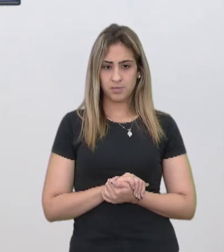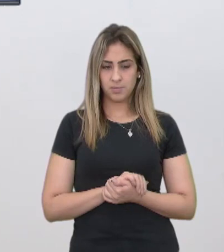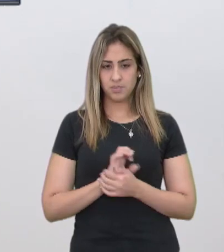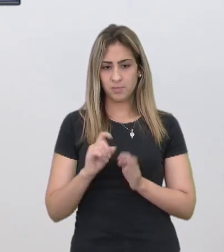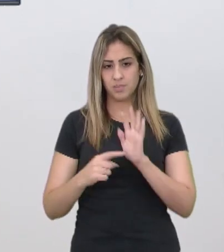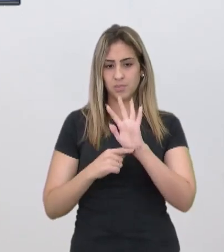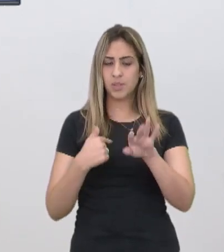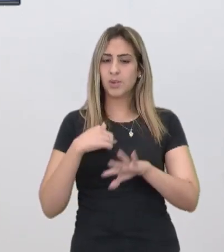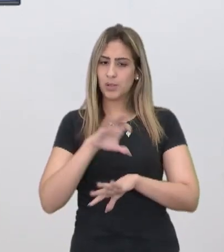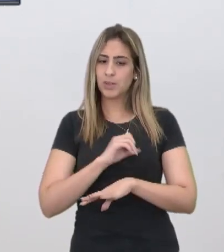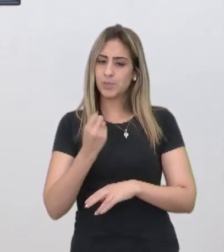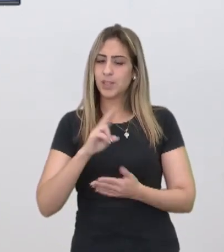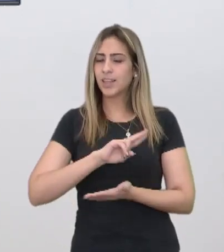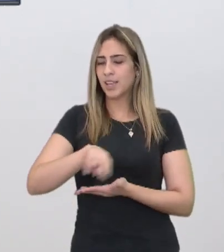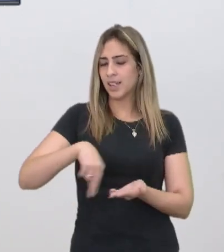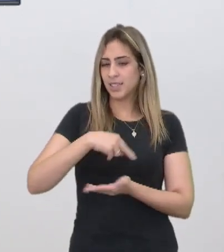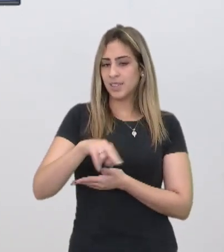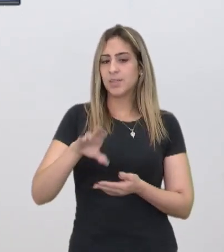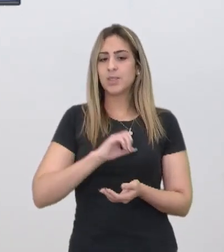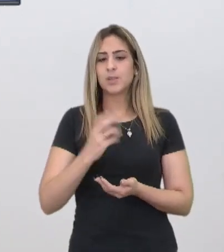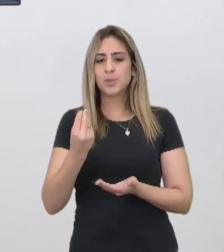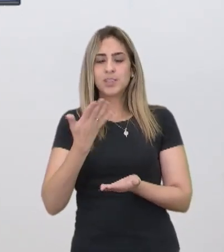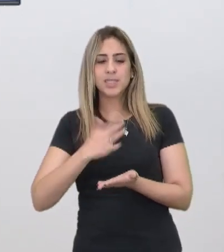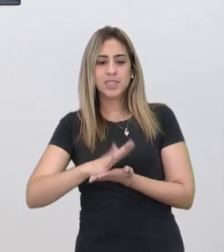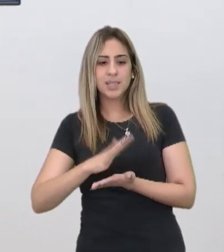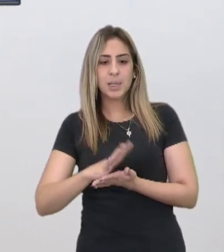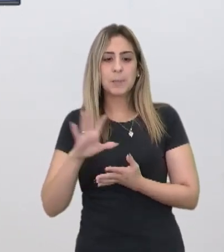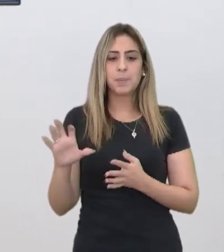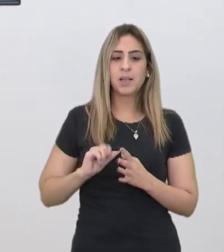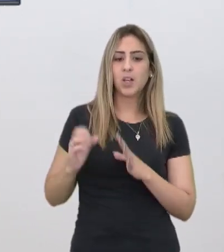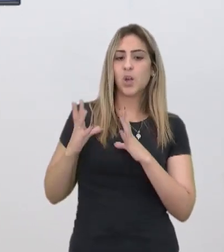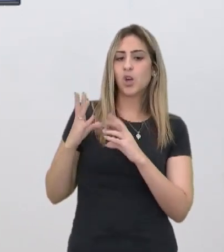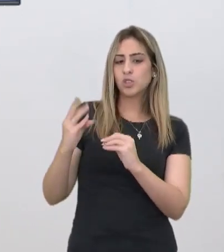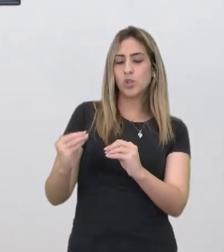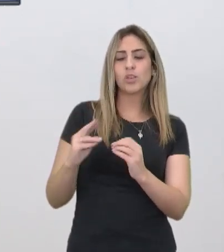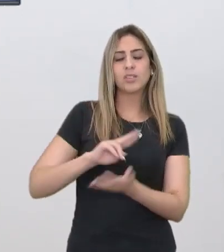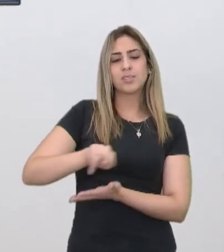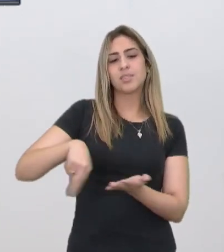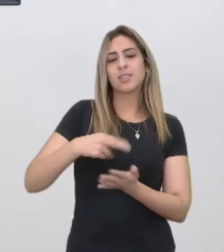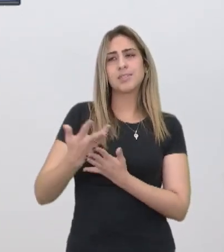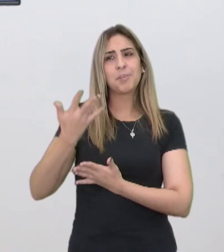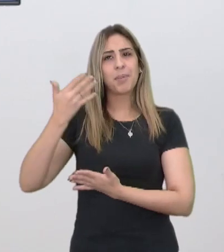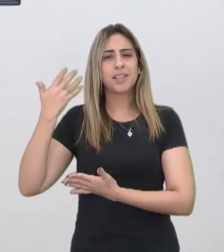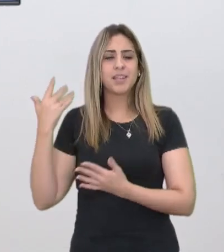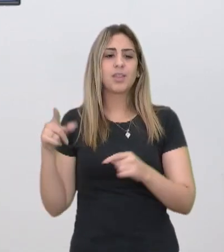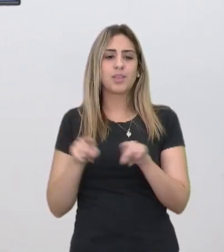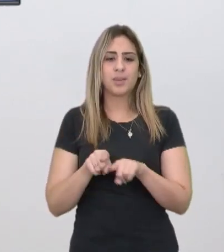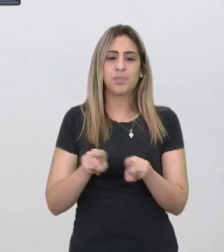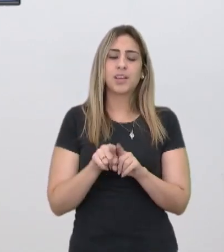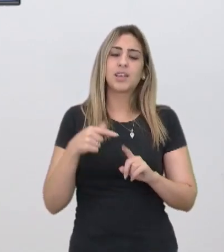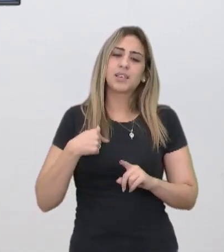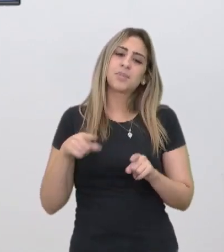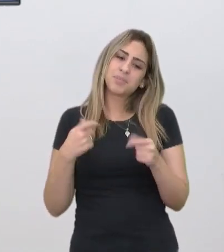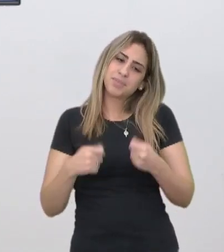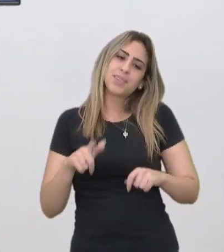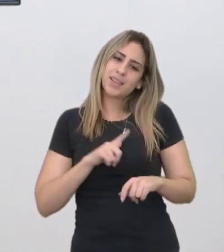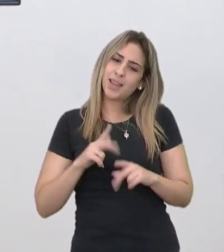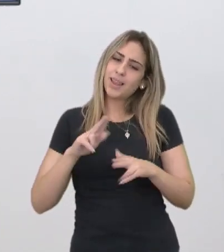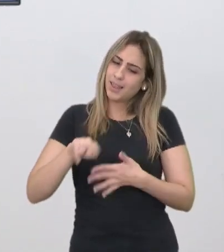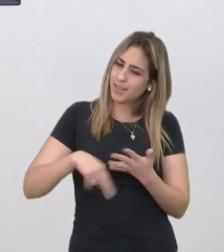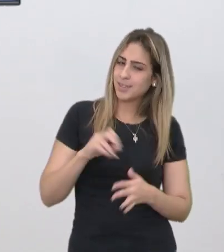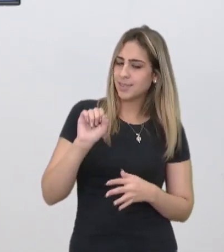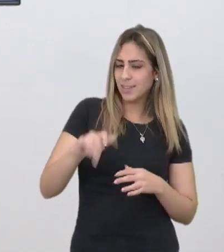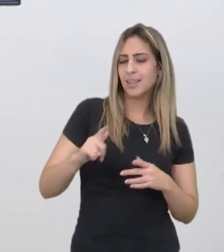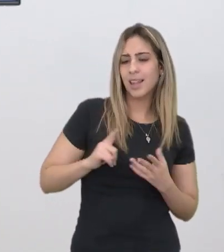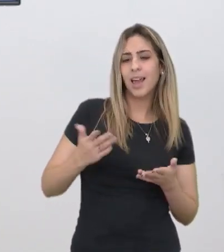Porque eu gosto muito, então eu gosto muito de samba, eu gosto de todas as danças ancestrais e teria que ter dança, lógico, tem que ter um